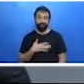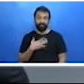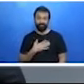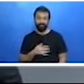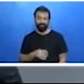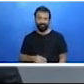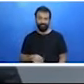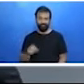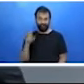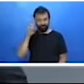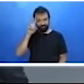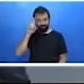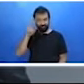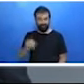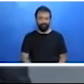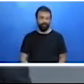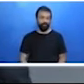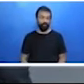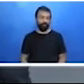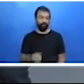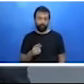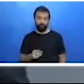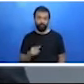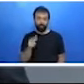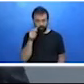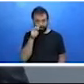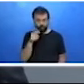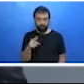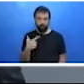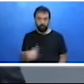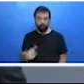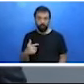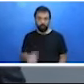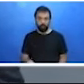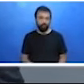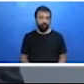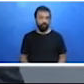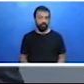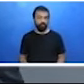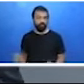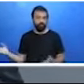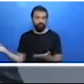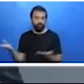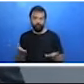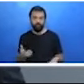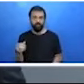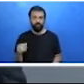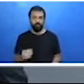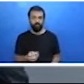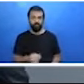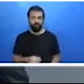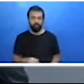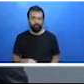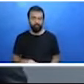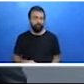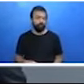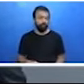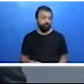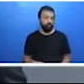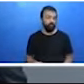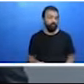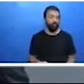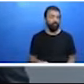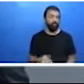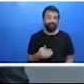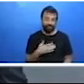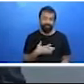Gostaram do caso? Depois vocês podem assistir de novo. Chama depois o pai e a mãe para ver, tá? Que é bem bacana,